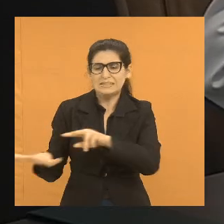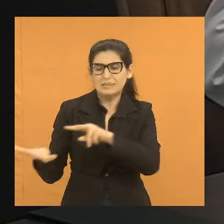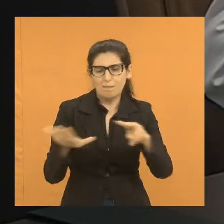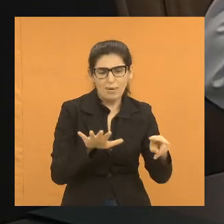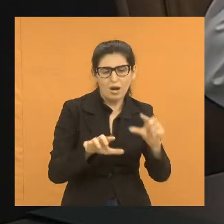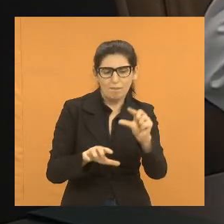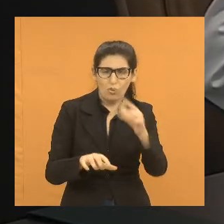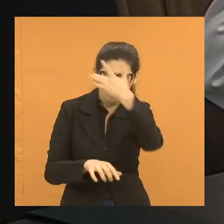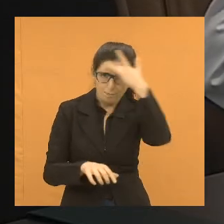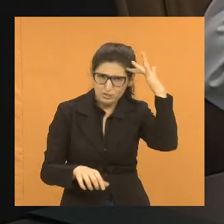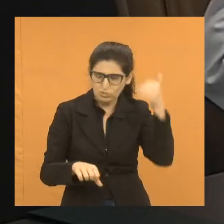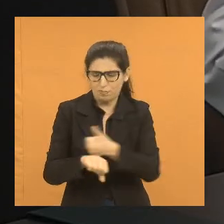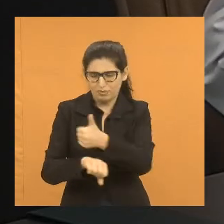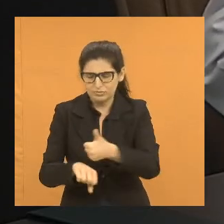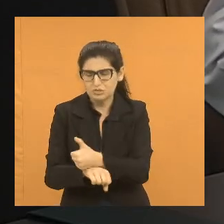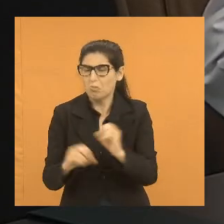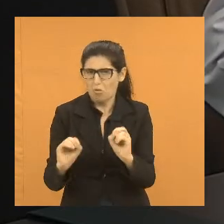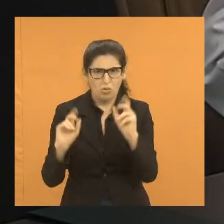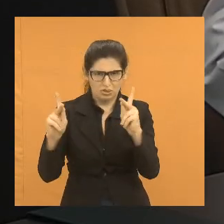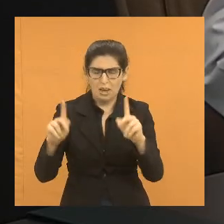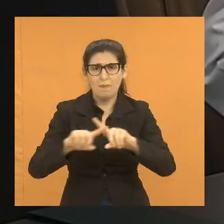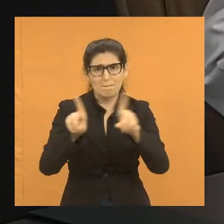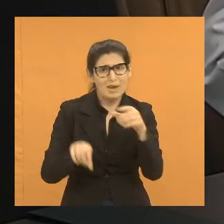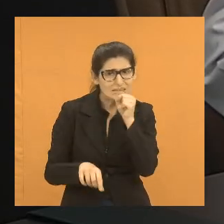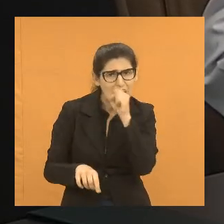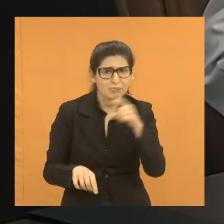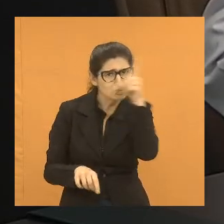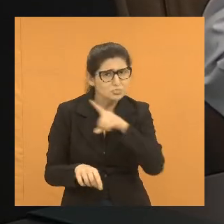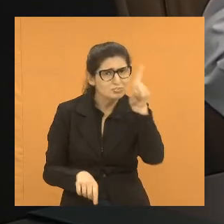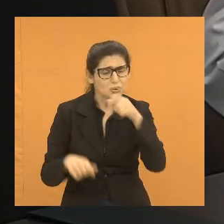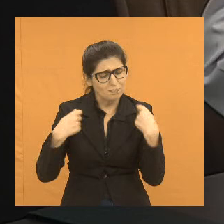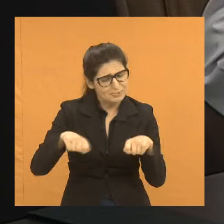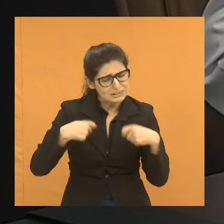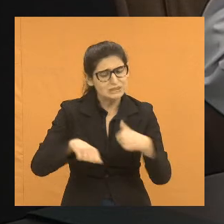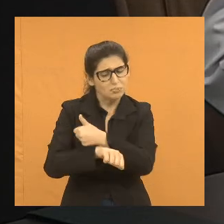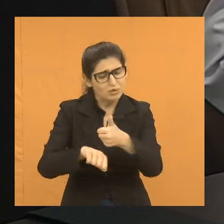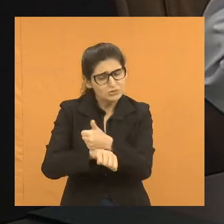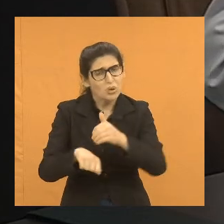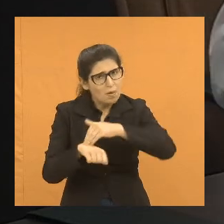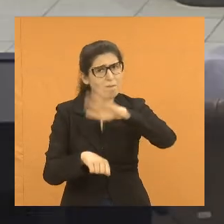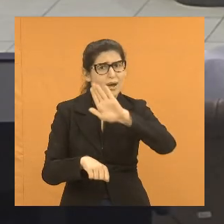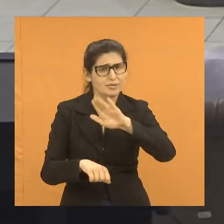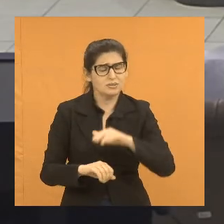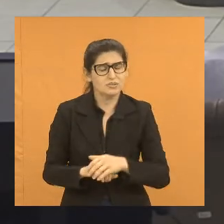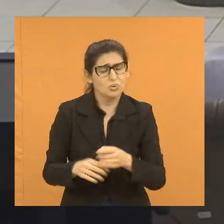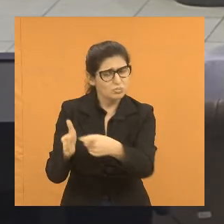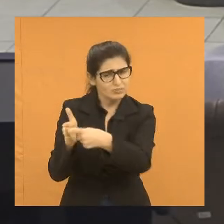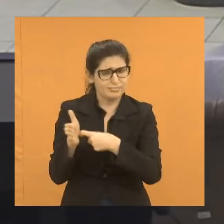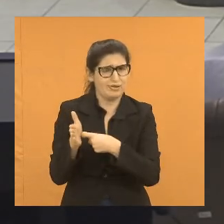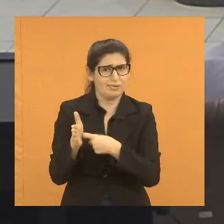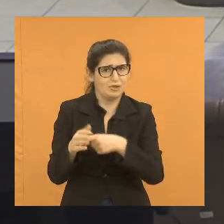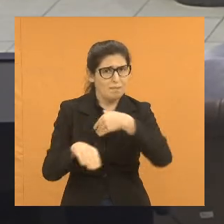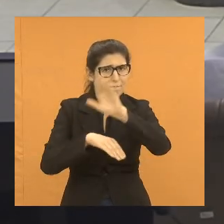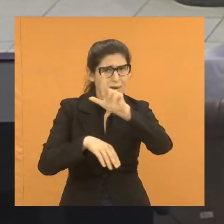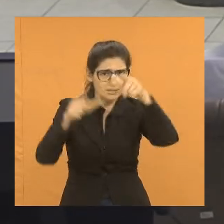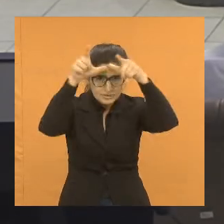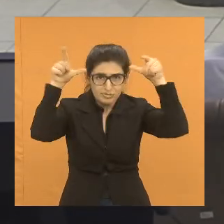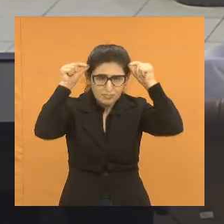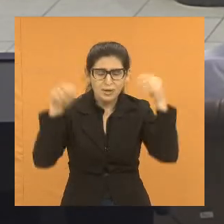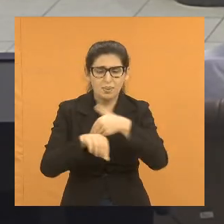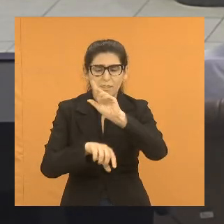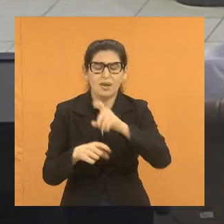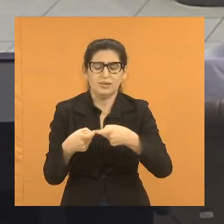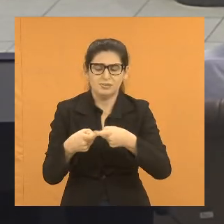precária nesse feriado, sábado e domingo para o povo. Então, Foram feitas